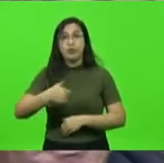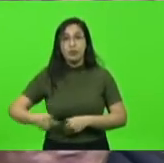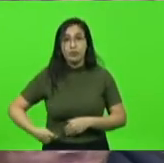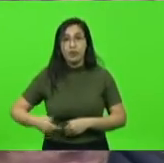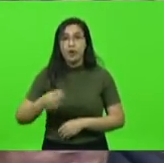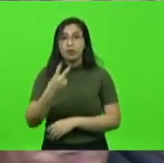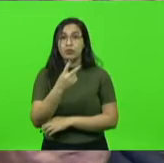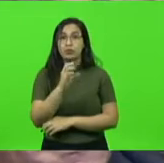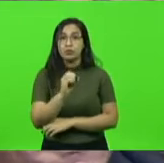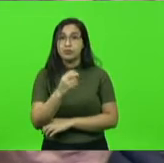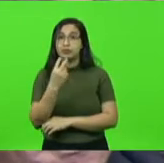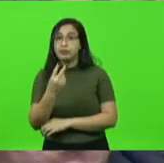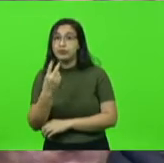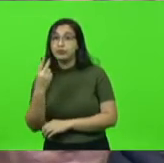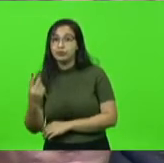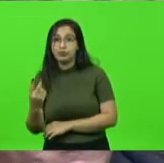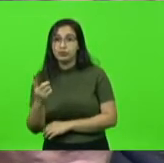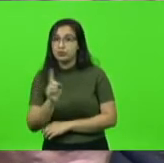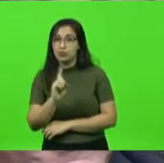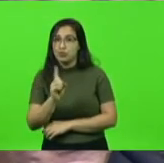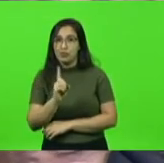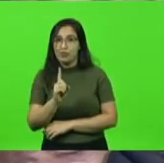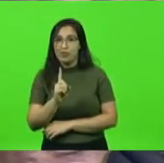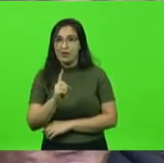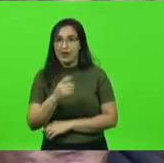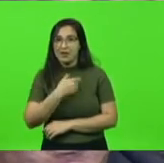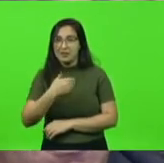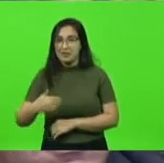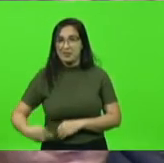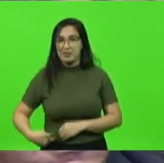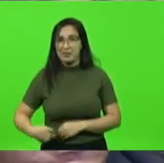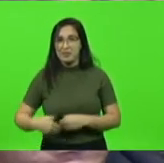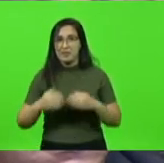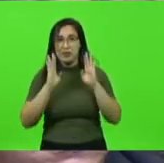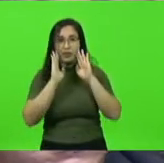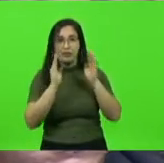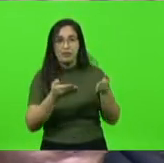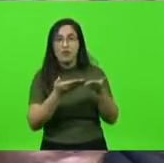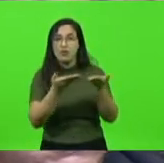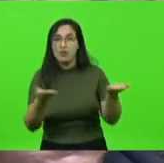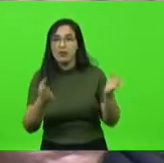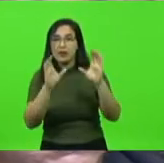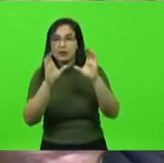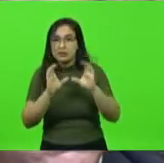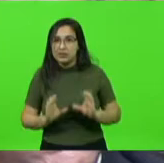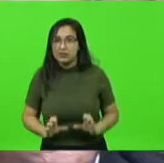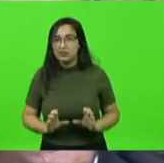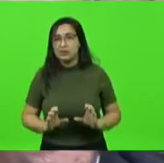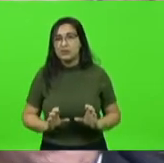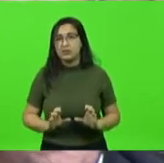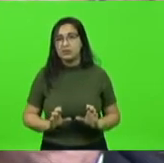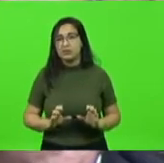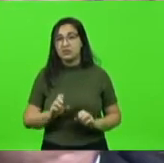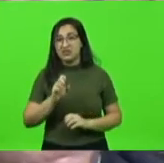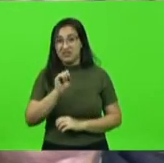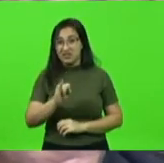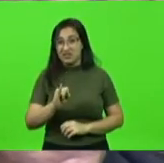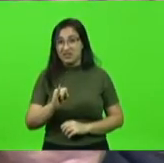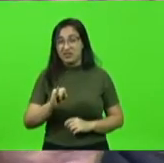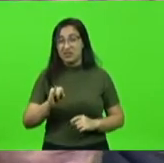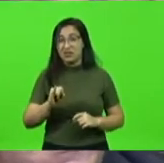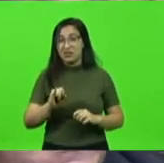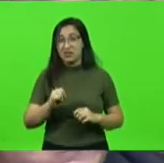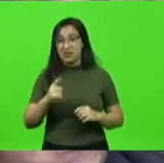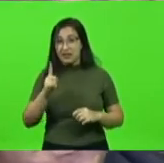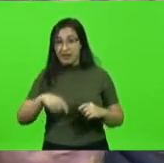2022. Esse não é um governo para o cidadão catarinense. Porque se fosse para o cidadão catarinense, nós já estaríamos discutindo a emenda do Gessé essas horas,